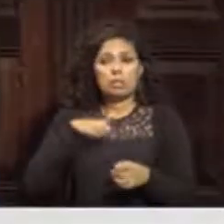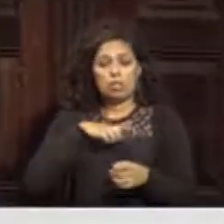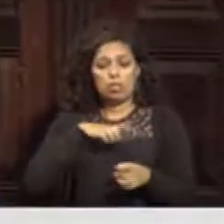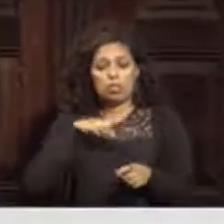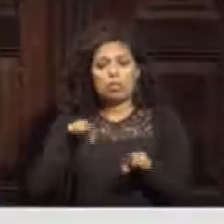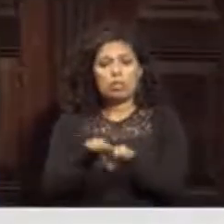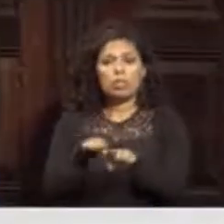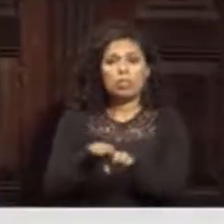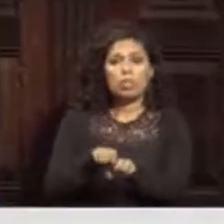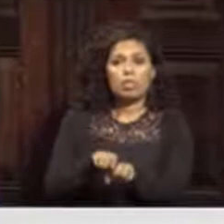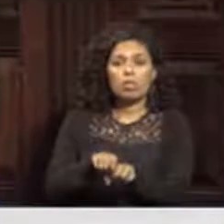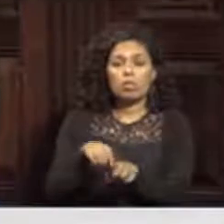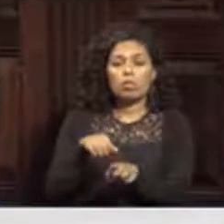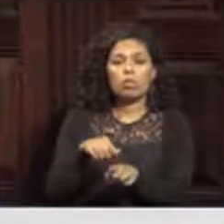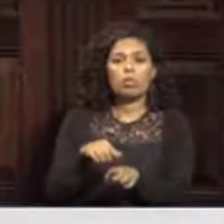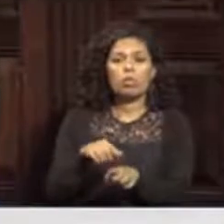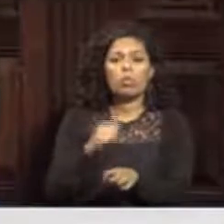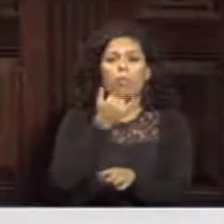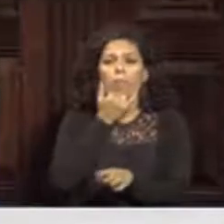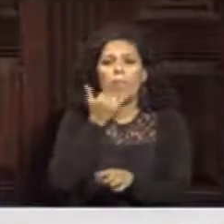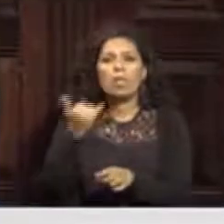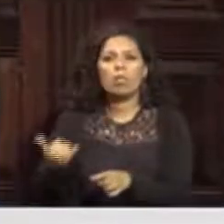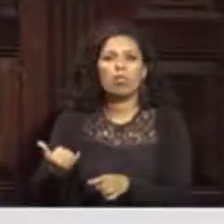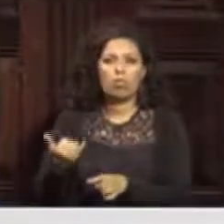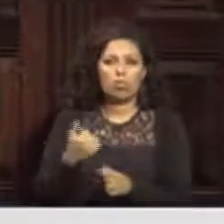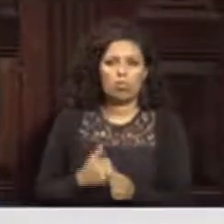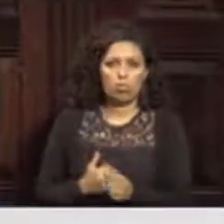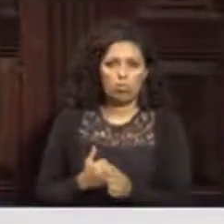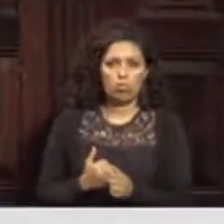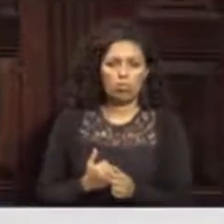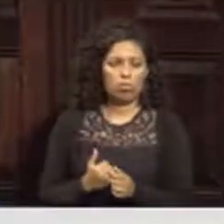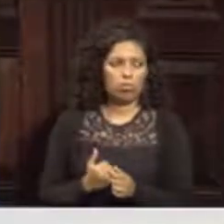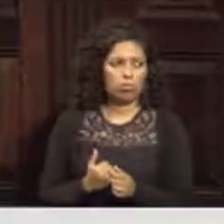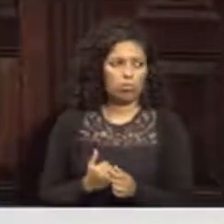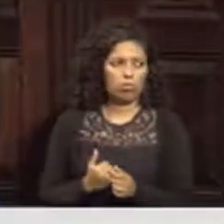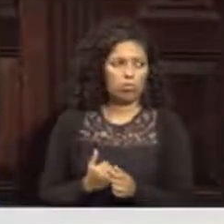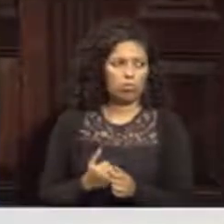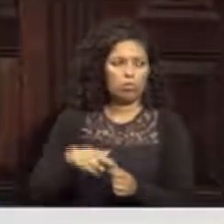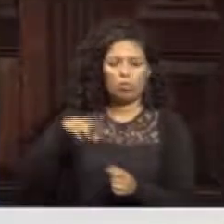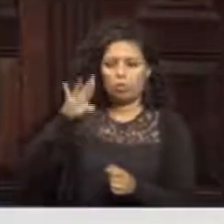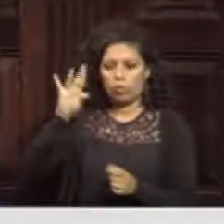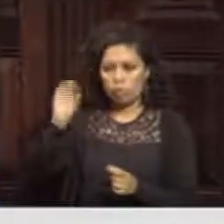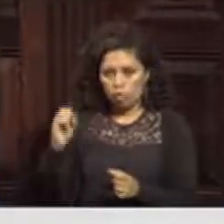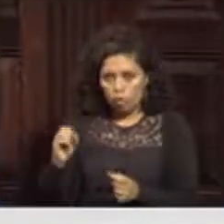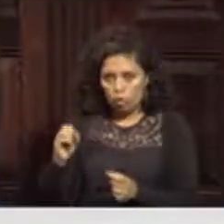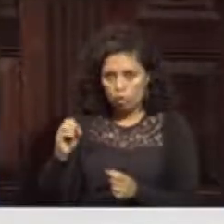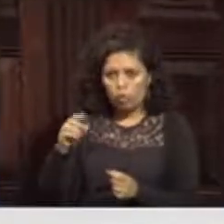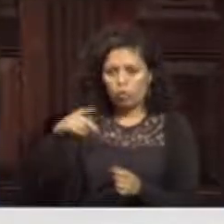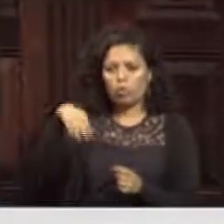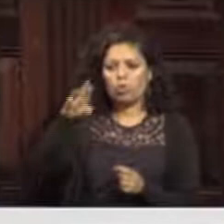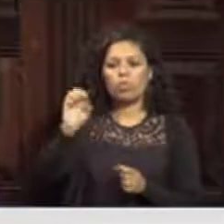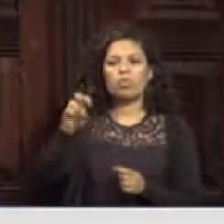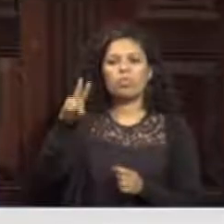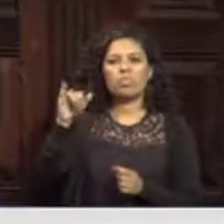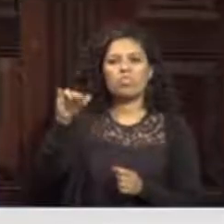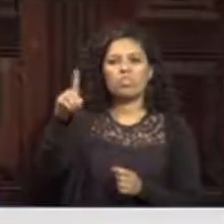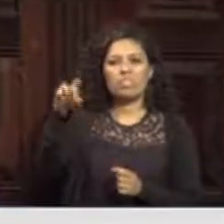com alongamento de prazo, o Rio Previdência perdeu mais dinheiro